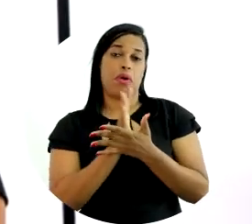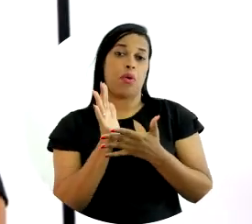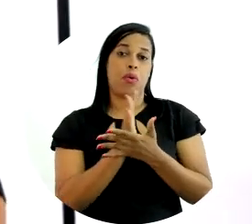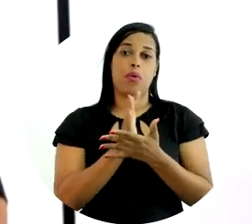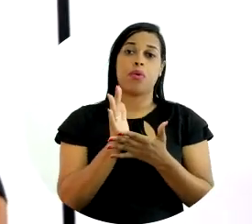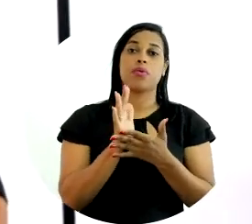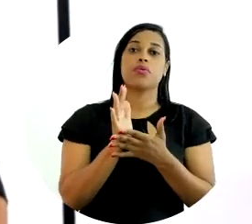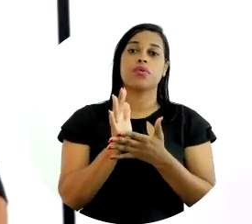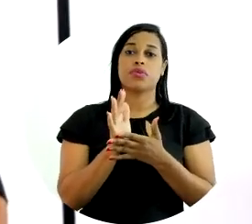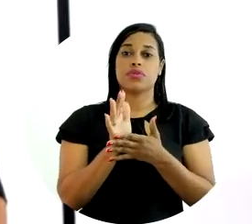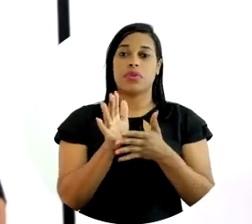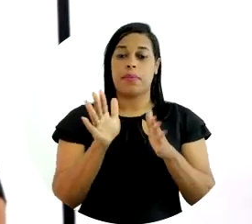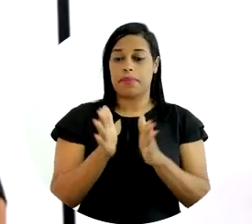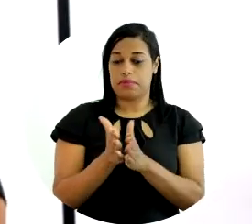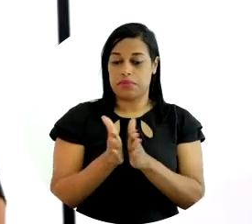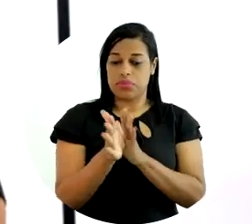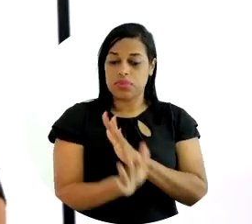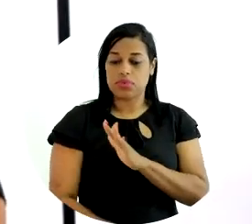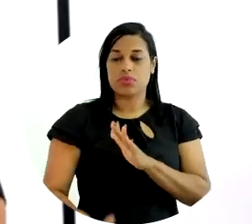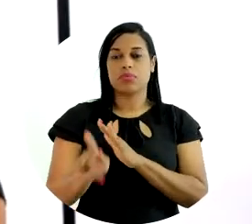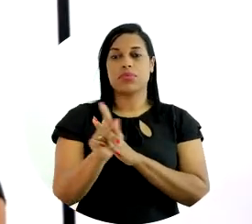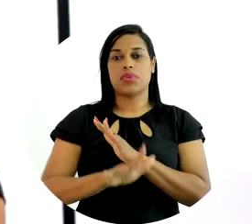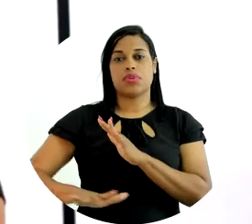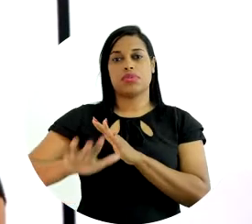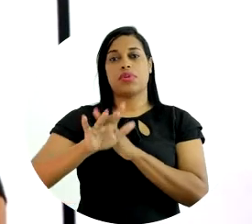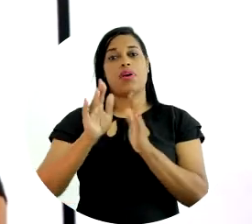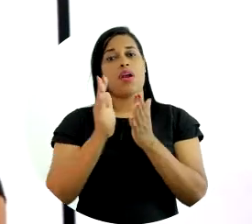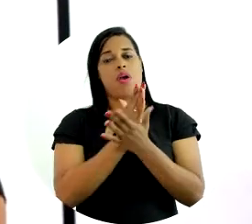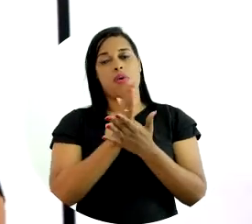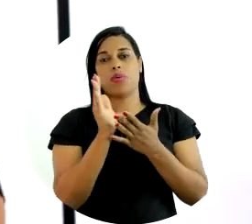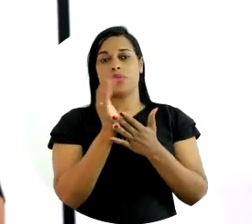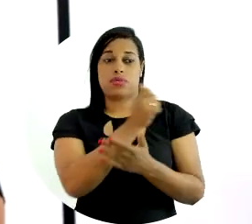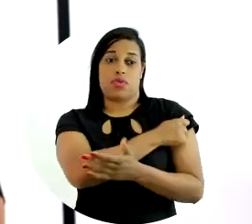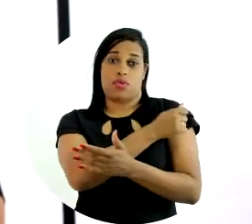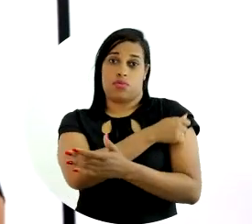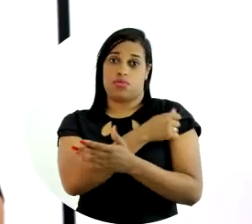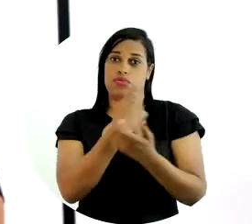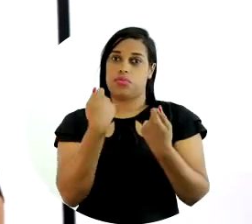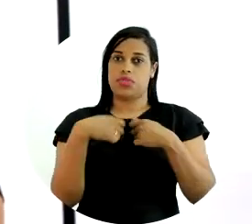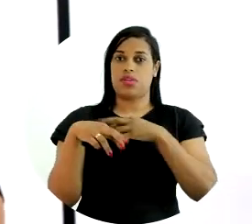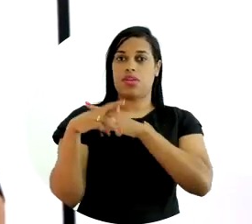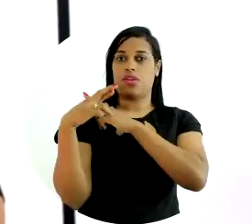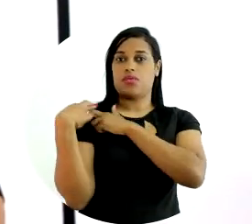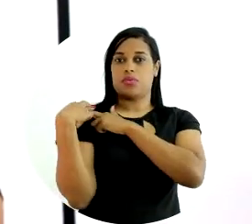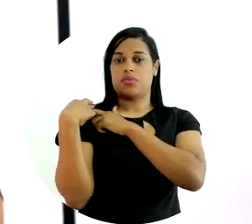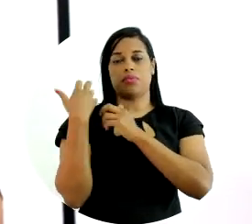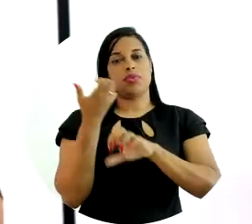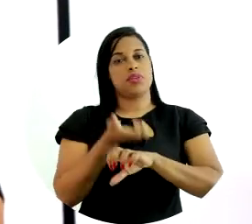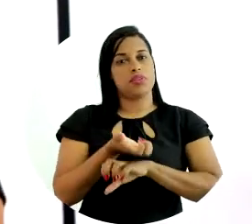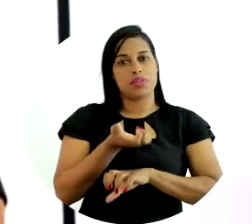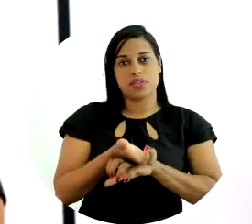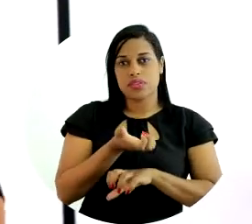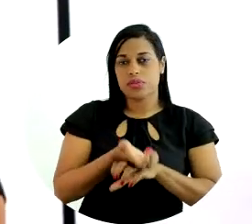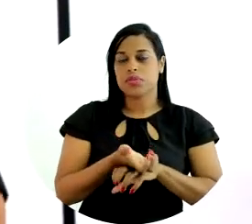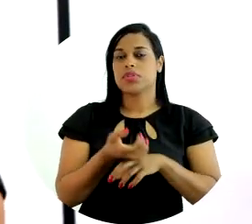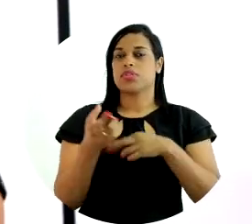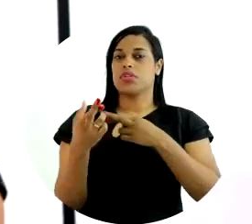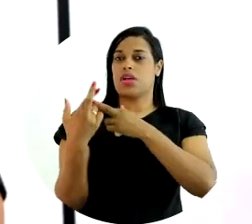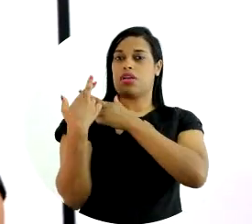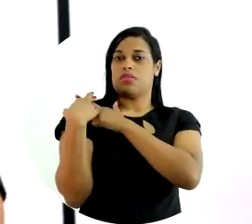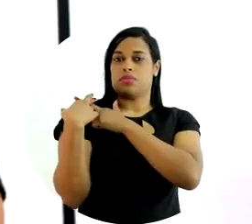invés da classe mais baixa da população então alguns alunos que se destacava cansado da disciplina